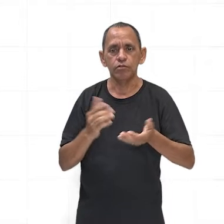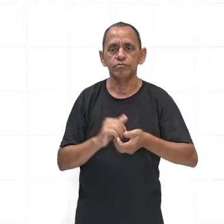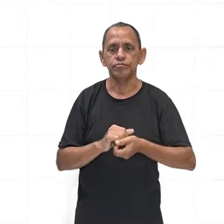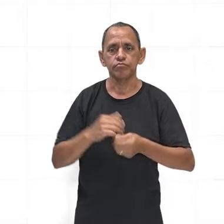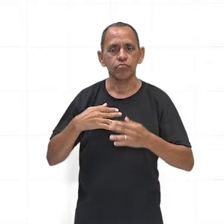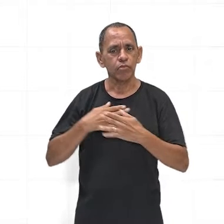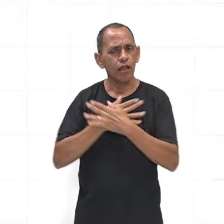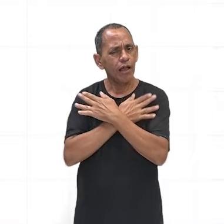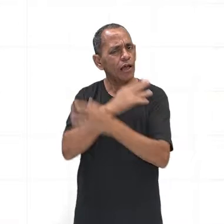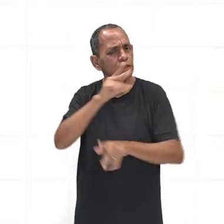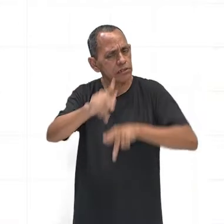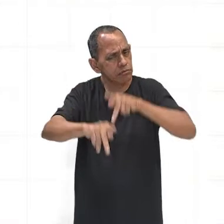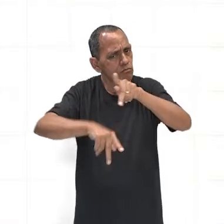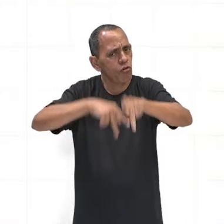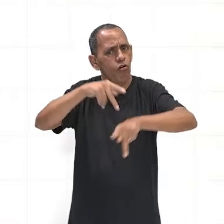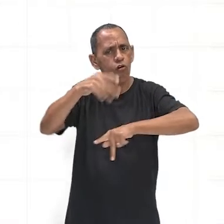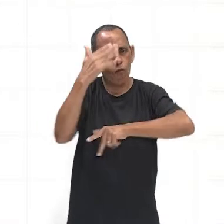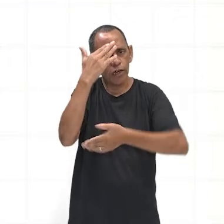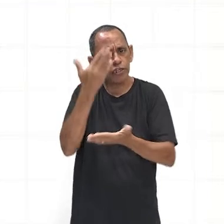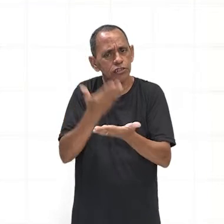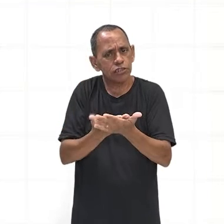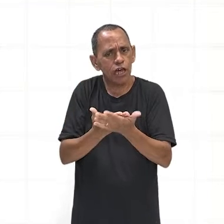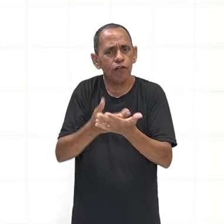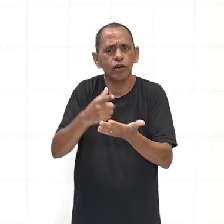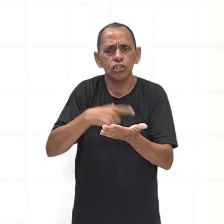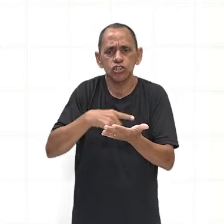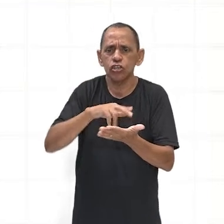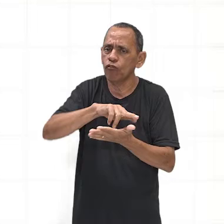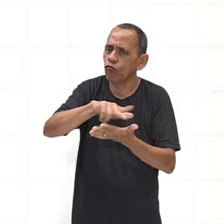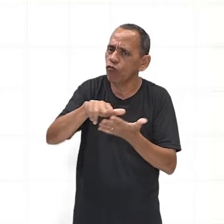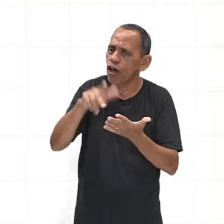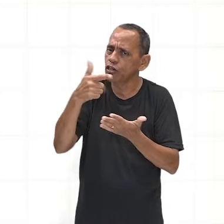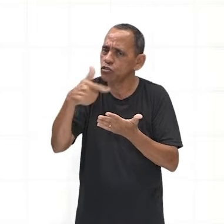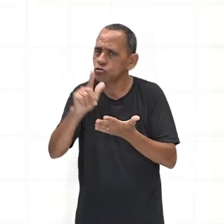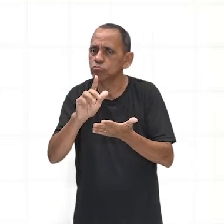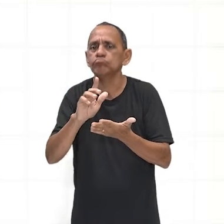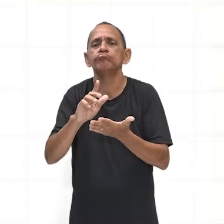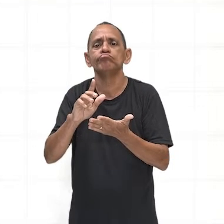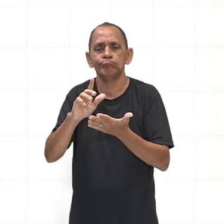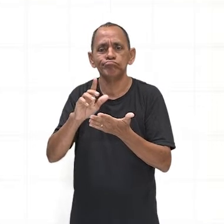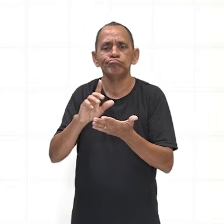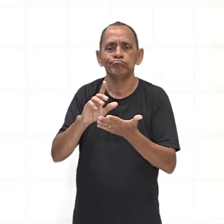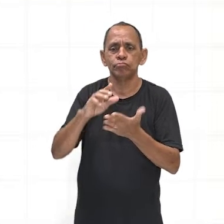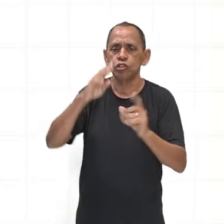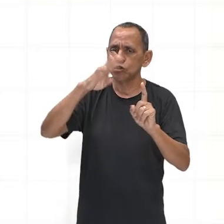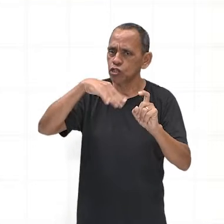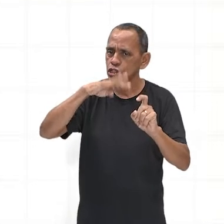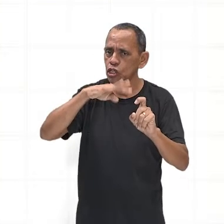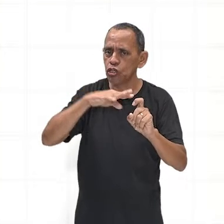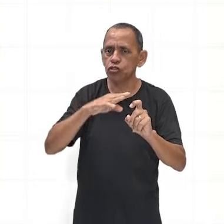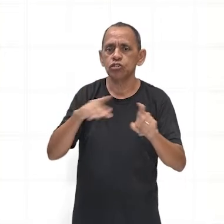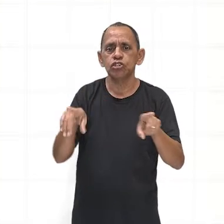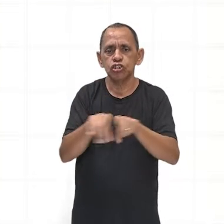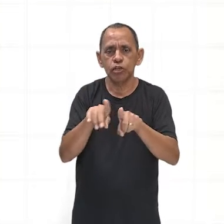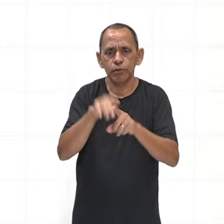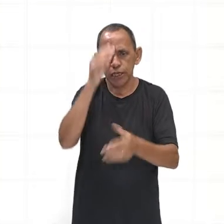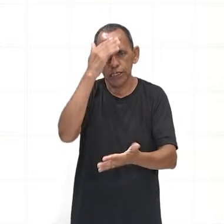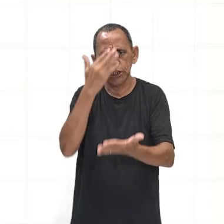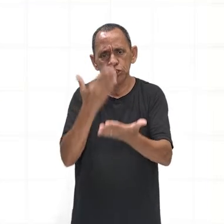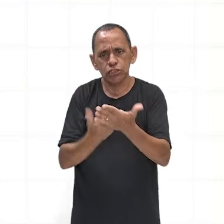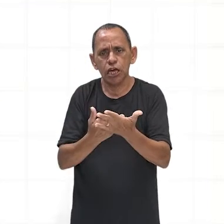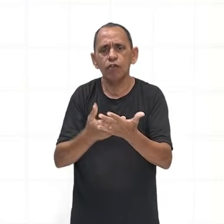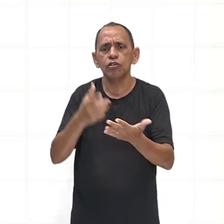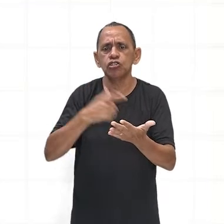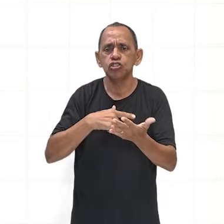eram adeptos a essa religião politeísta, tá? Além disso, os maias consideravam diversos locais na